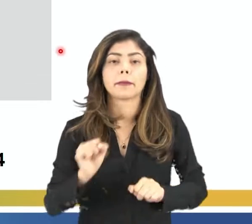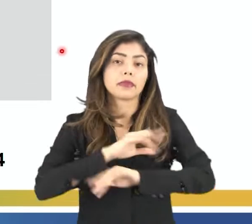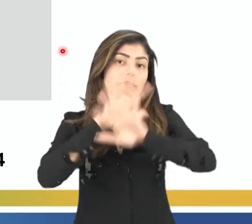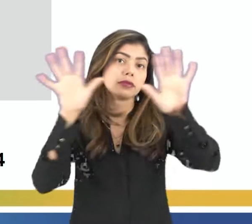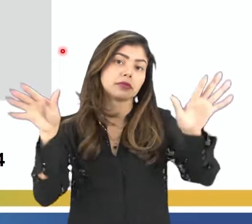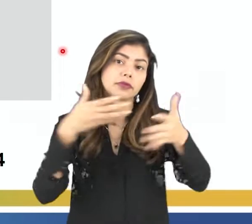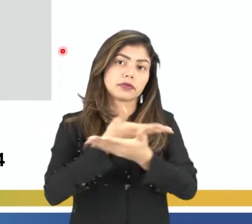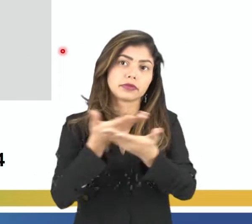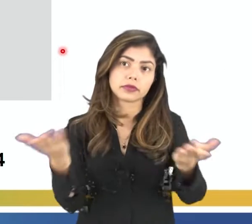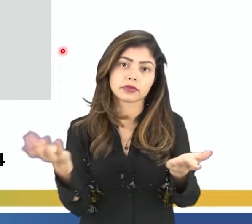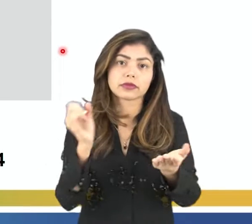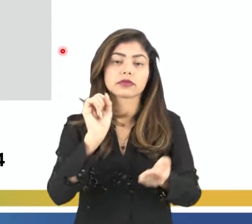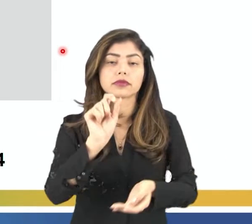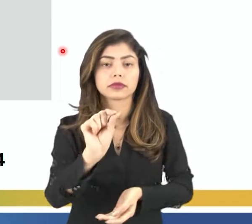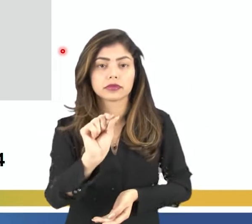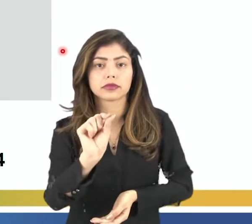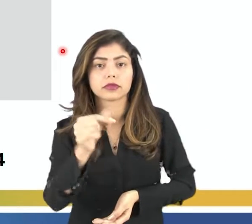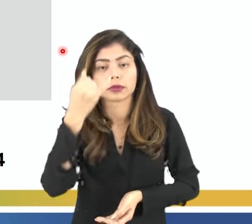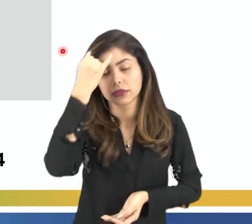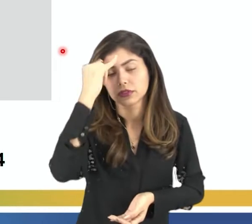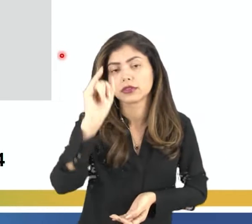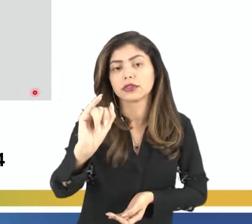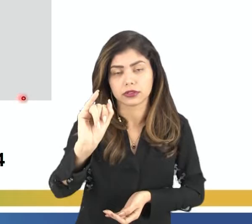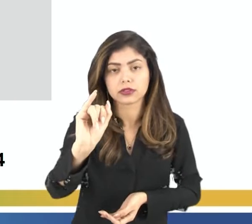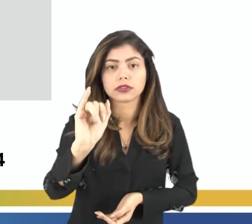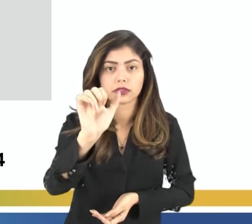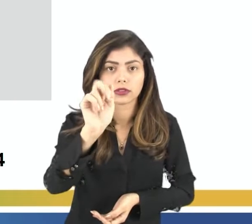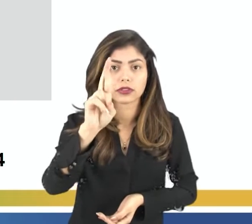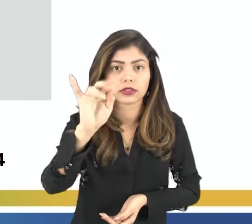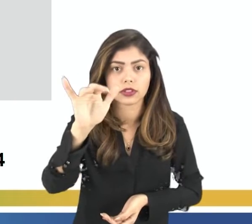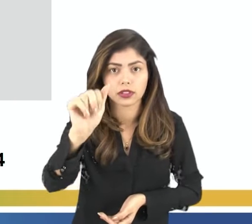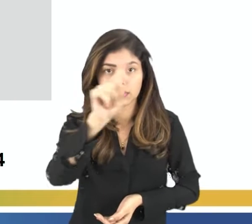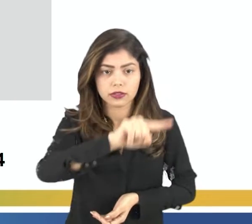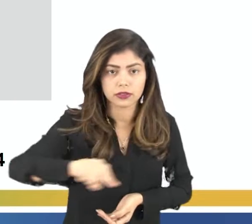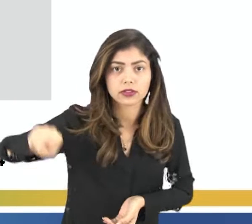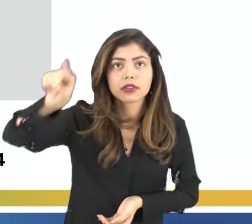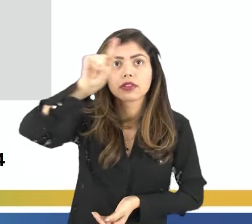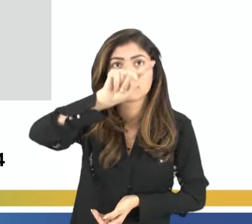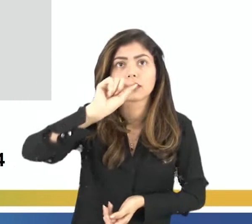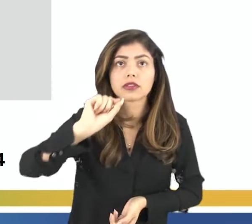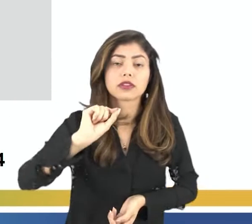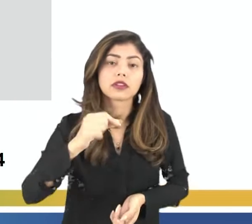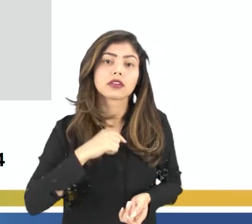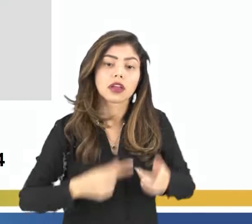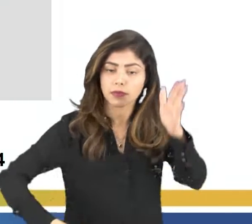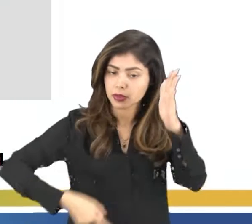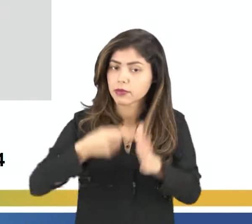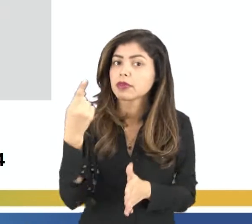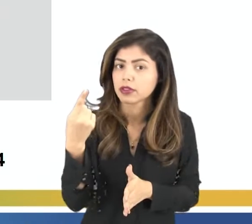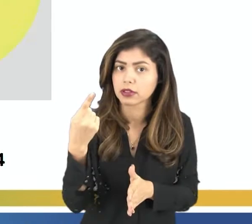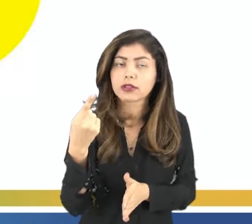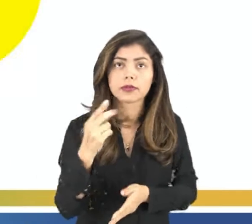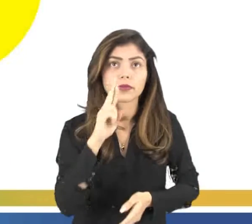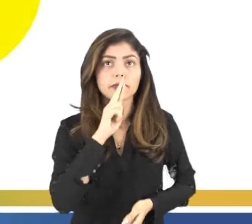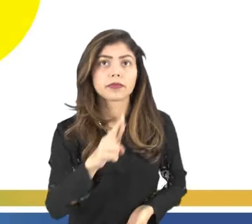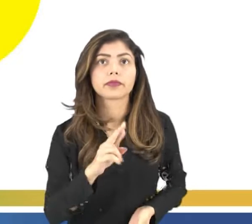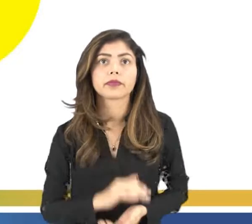fique mais claro para você sobre essa ideia de área do círculo, vamos trazer a primeira situação-problema,